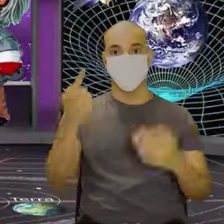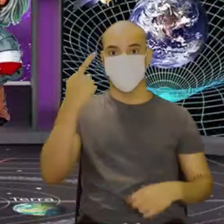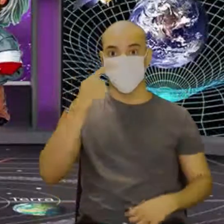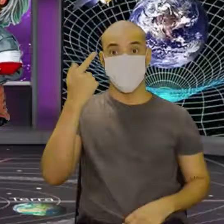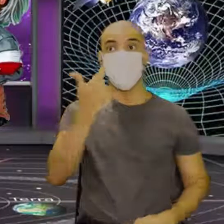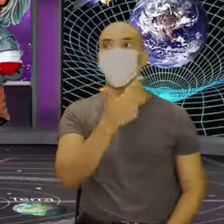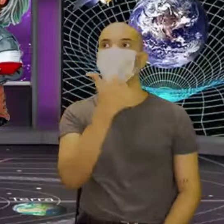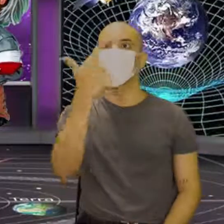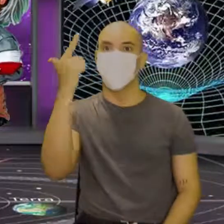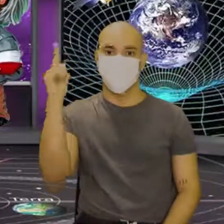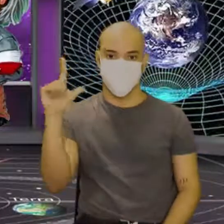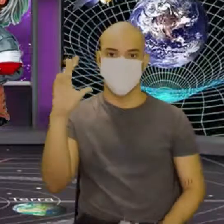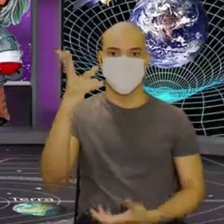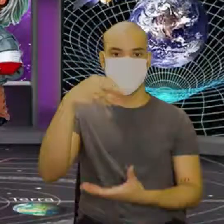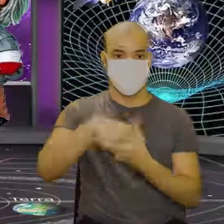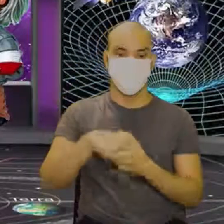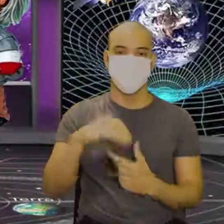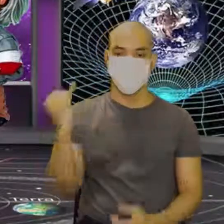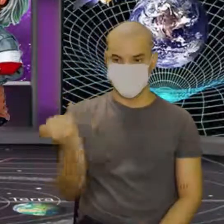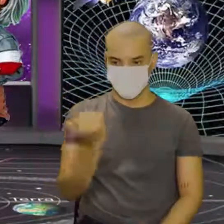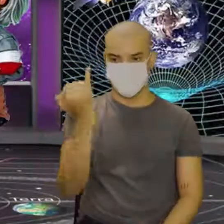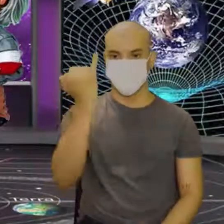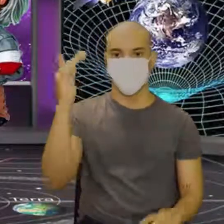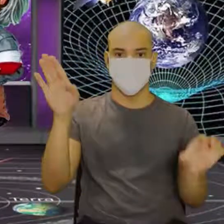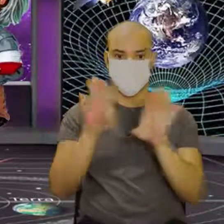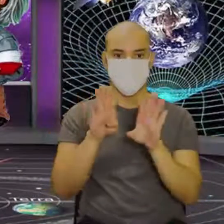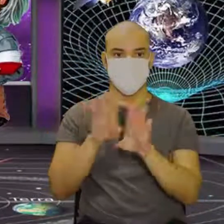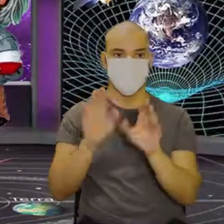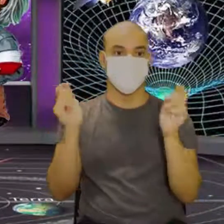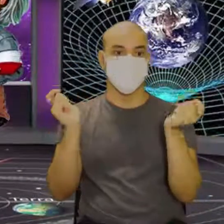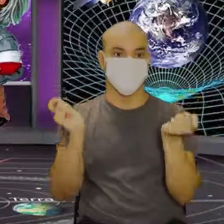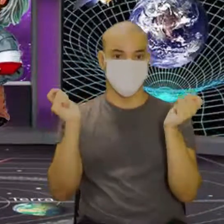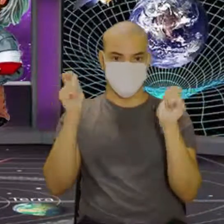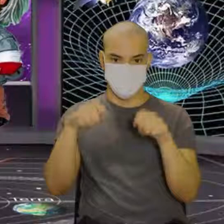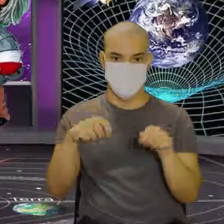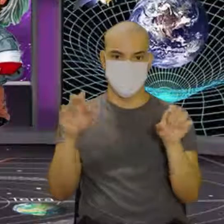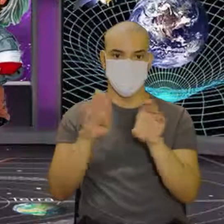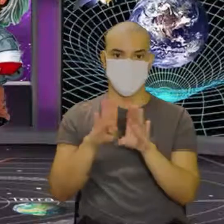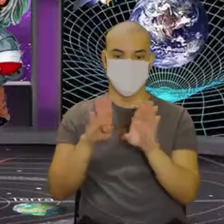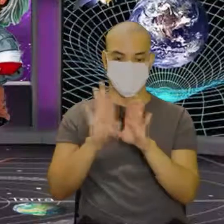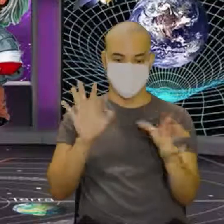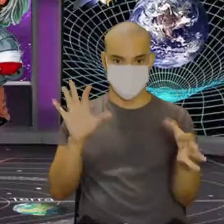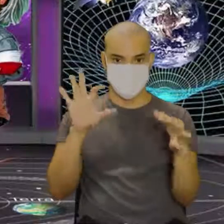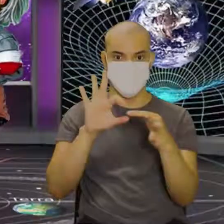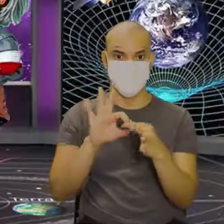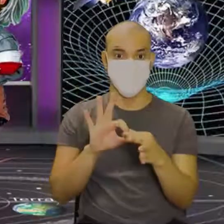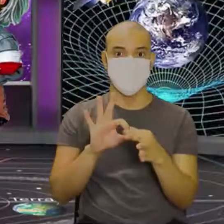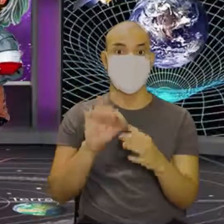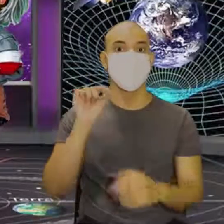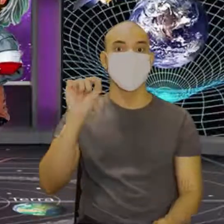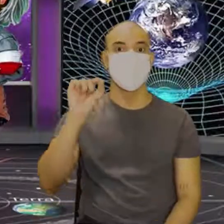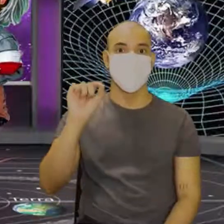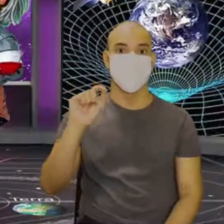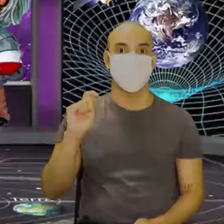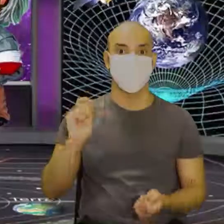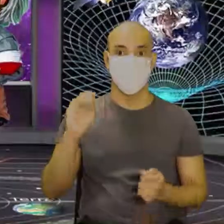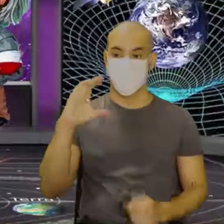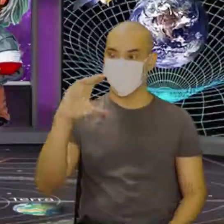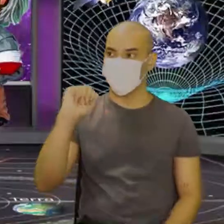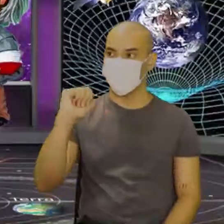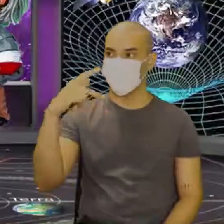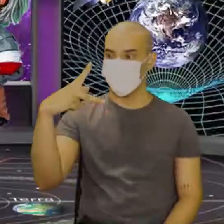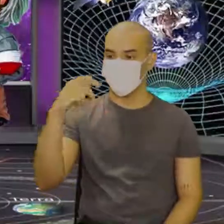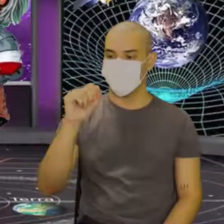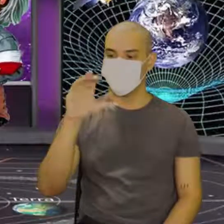outro componente que nós podemos também definir e nós podemos associar, que são os